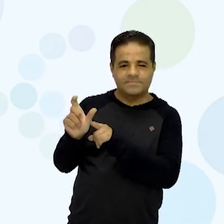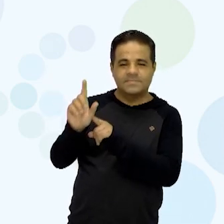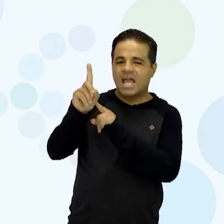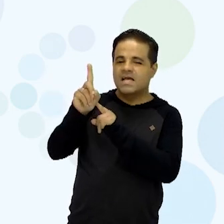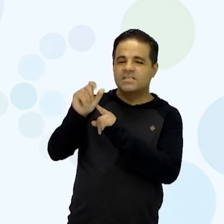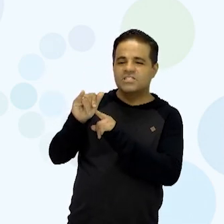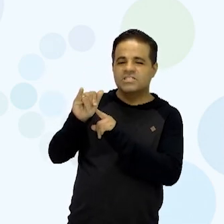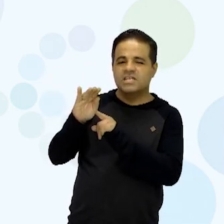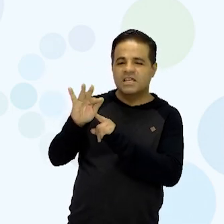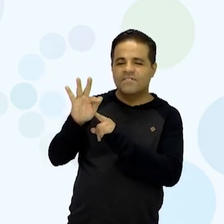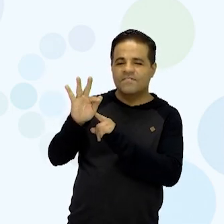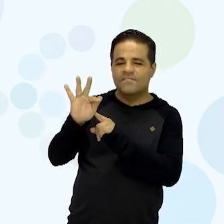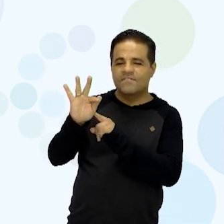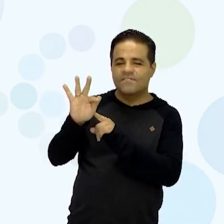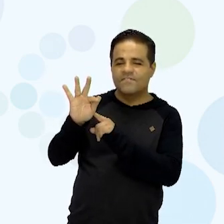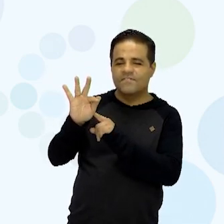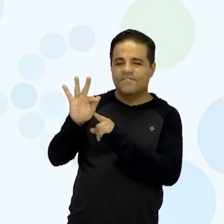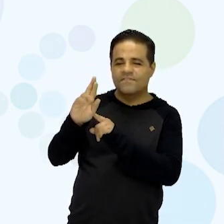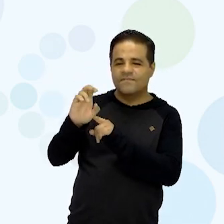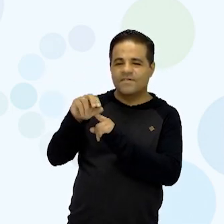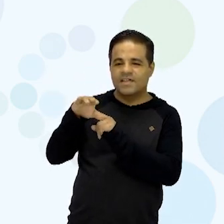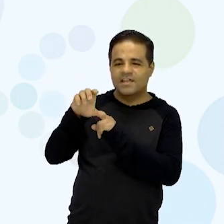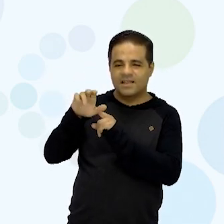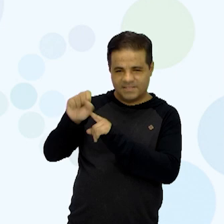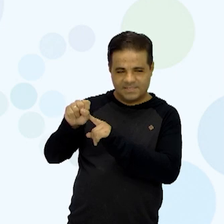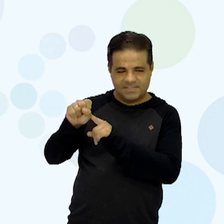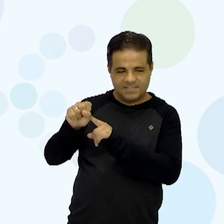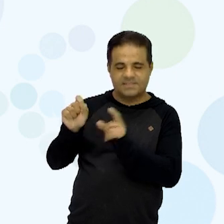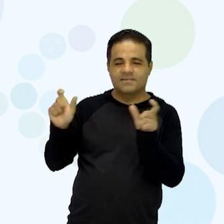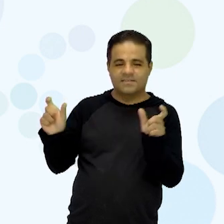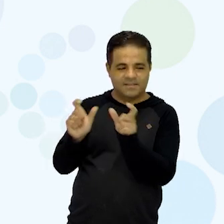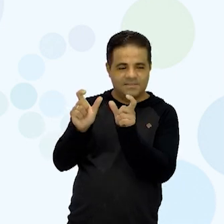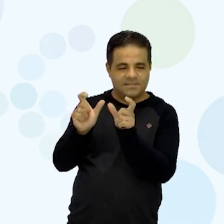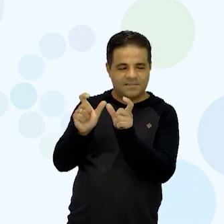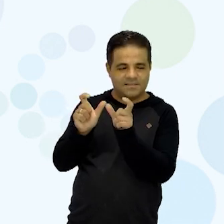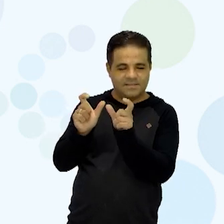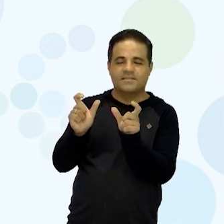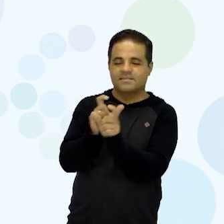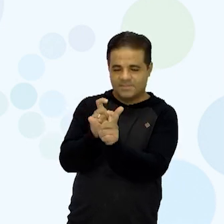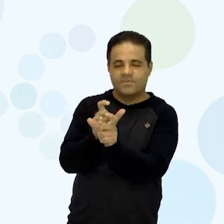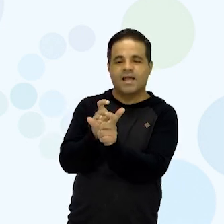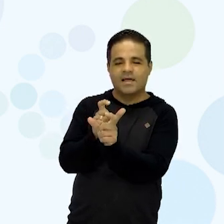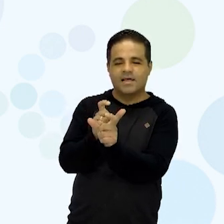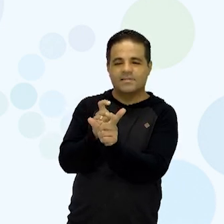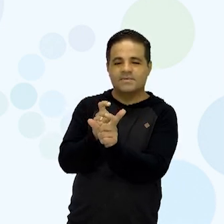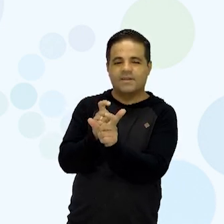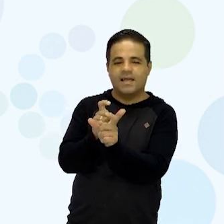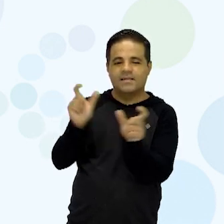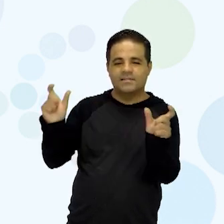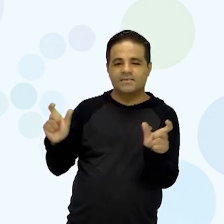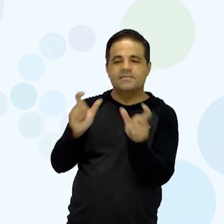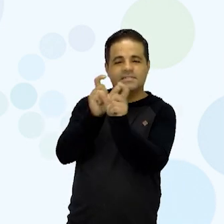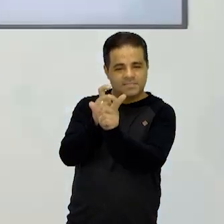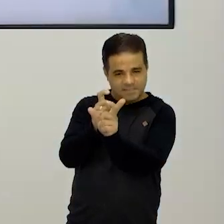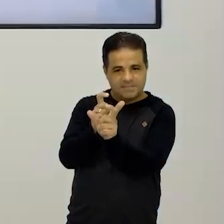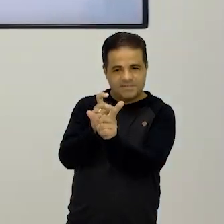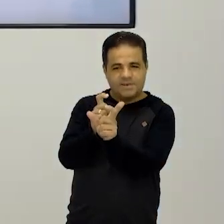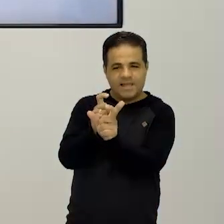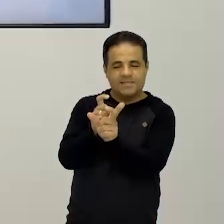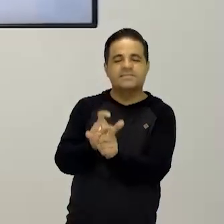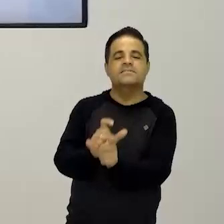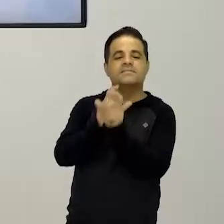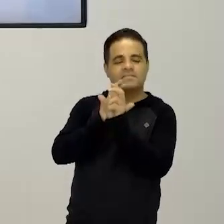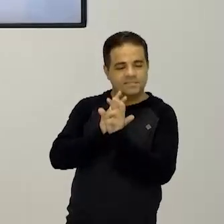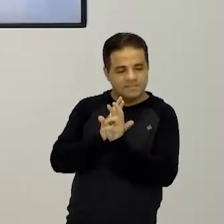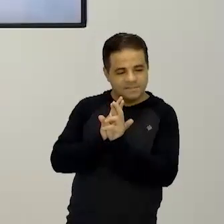no singular a gente fala assim, difference. Difference. Difference. Só tem 2 sílabas. Mas